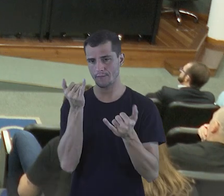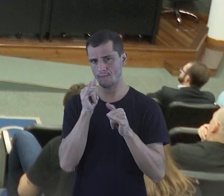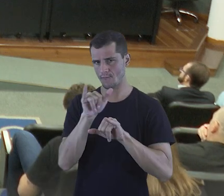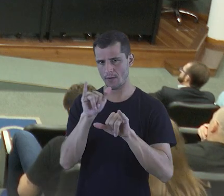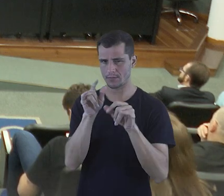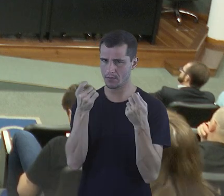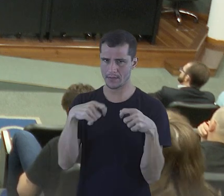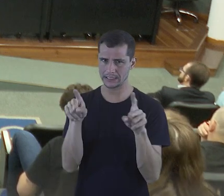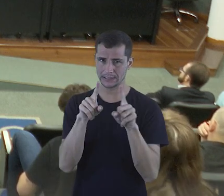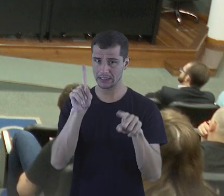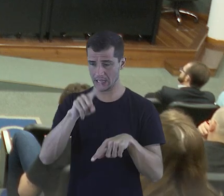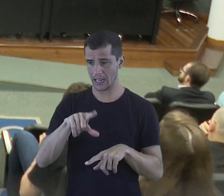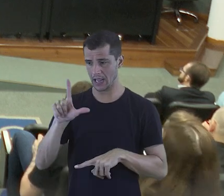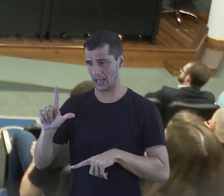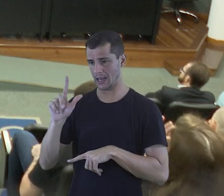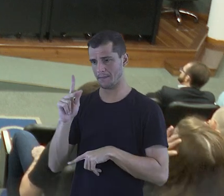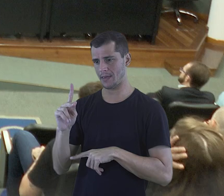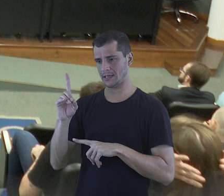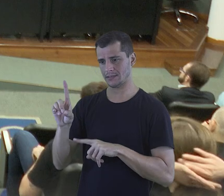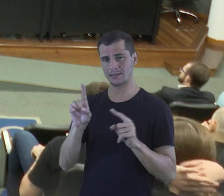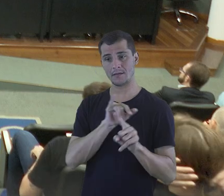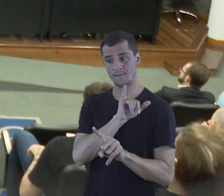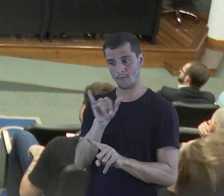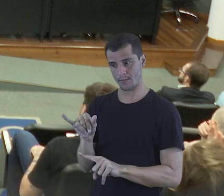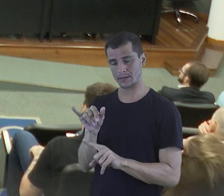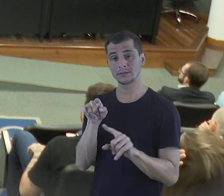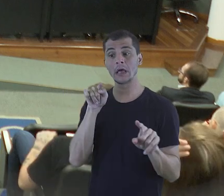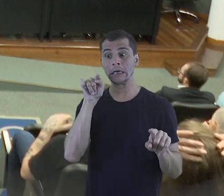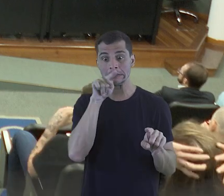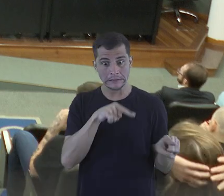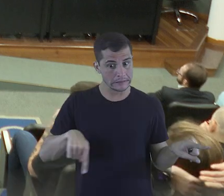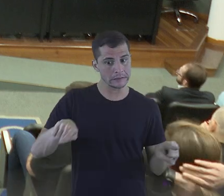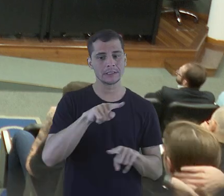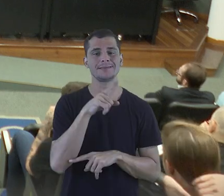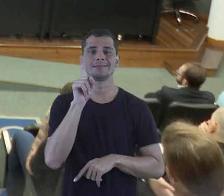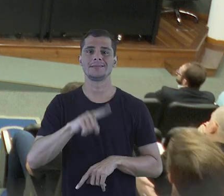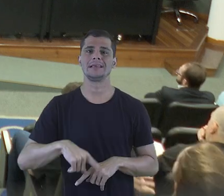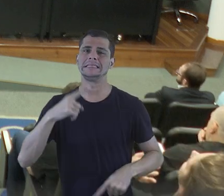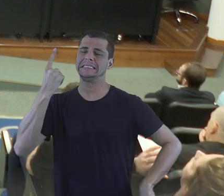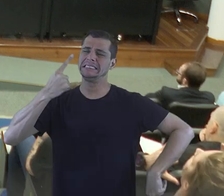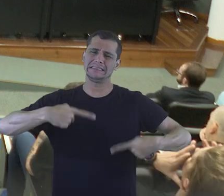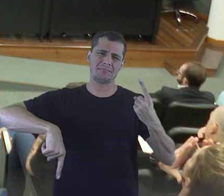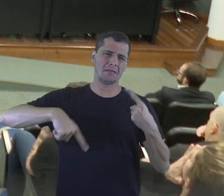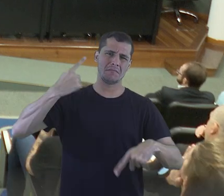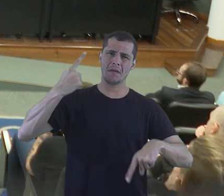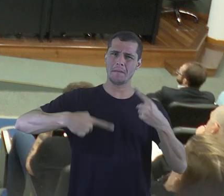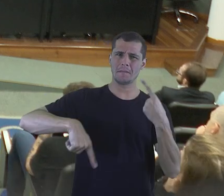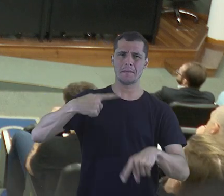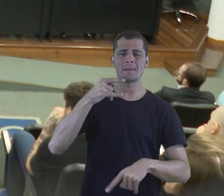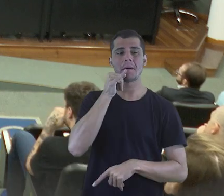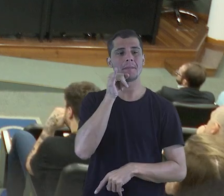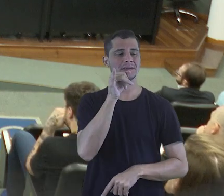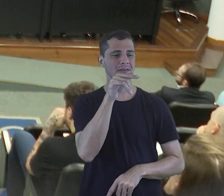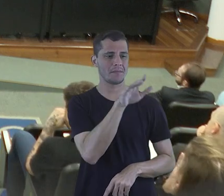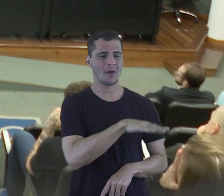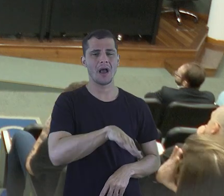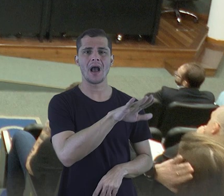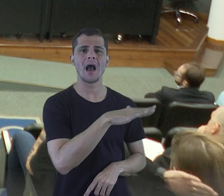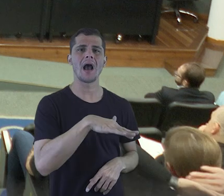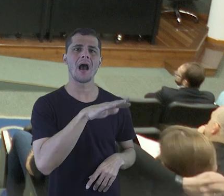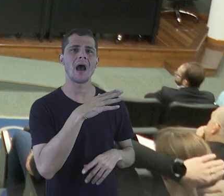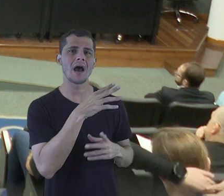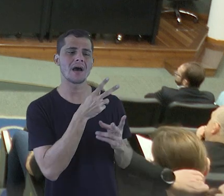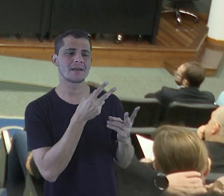eu informo a NPD gente isso aqui gera muita polêmica a gente vai falar com o pessoal da